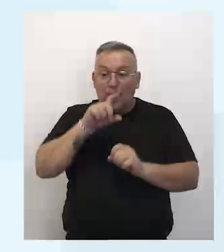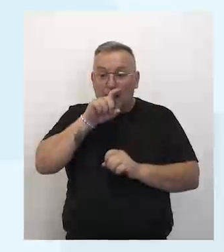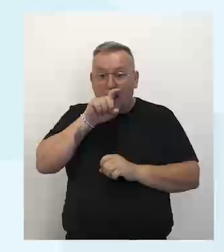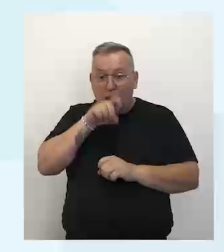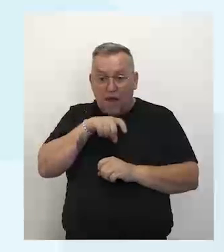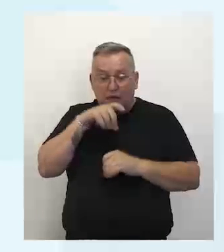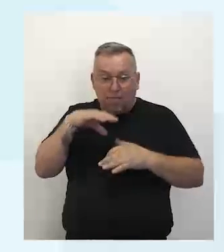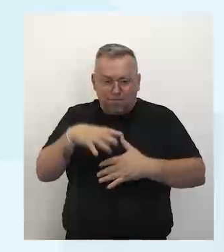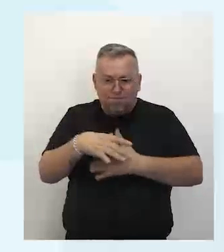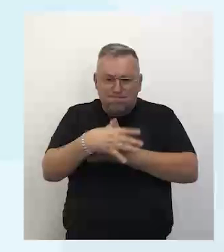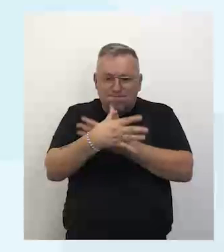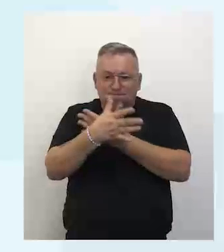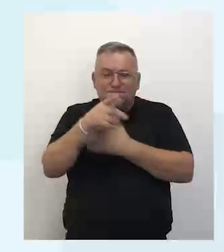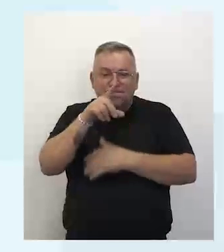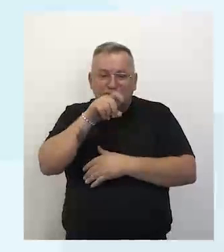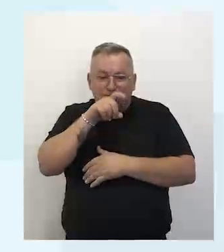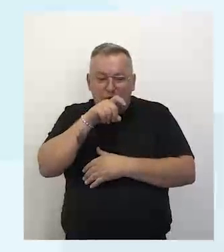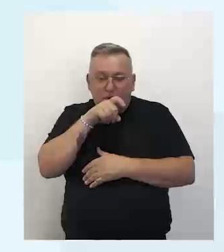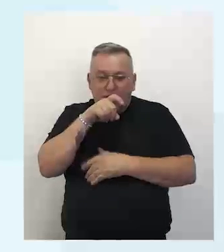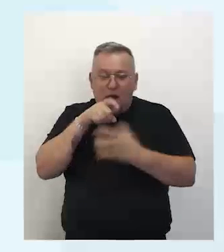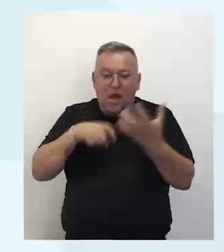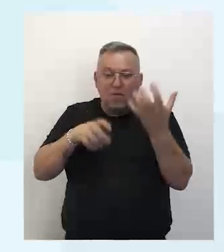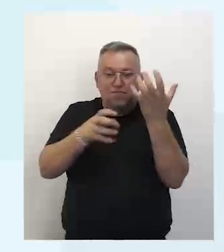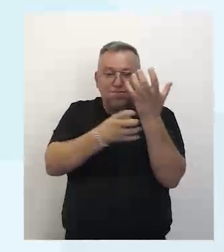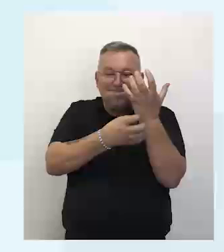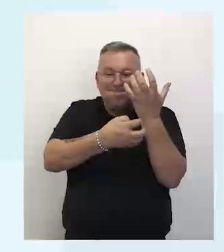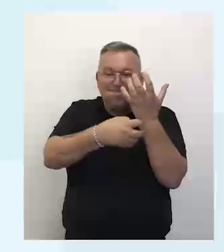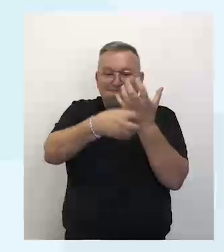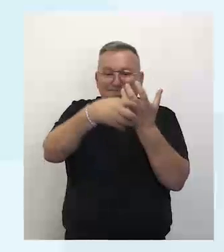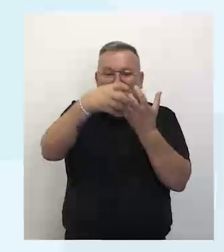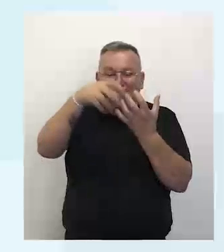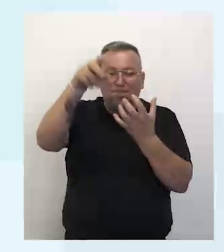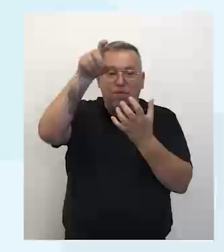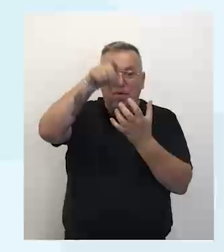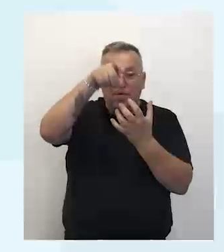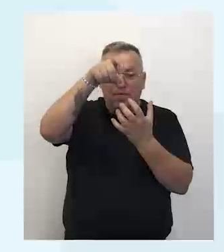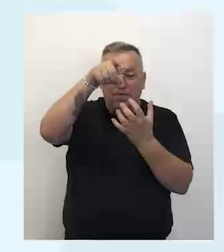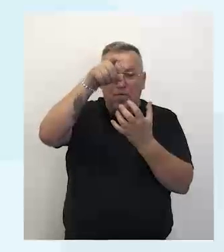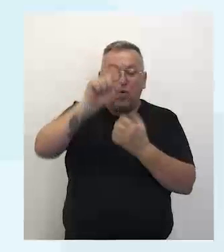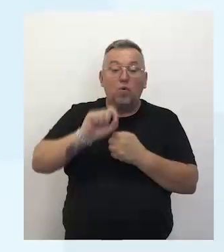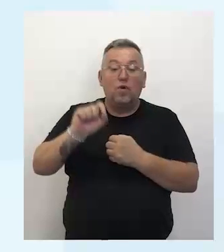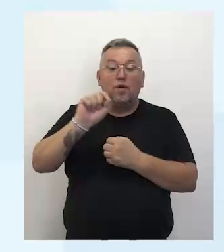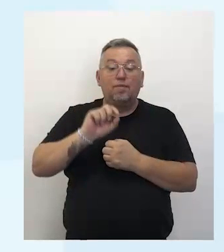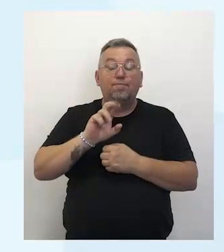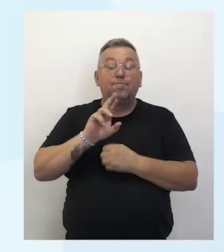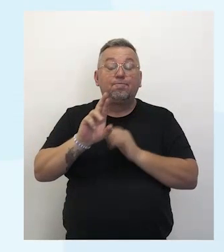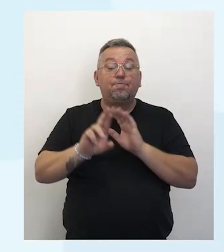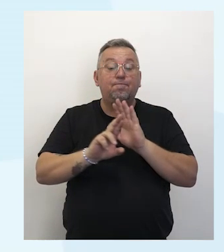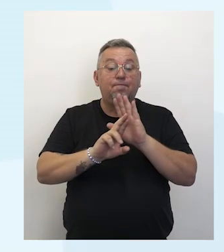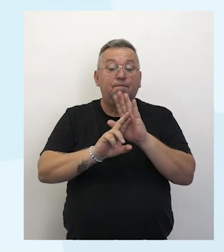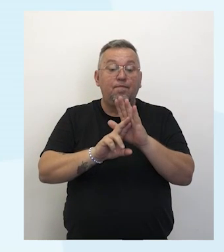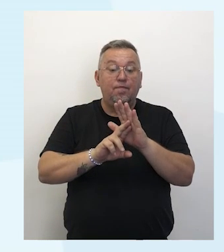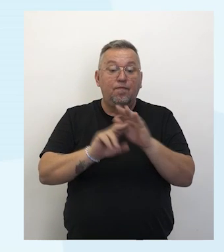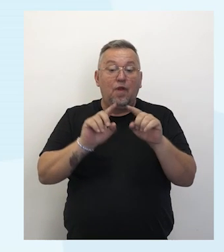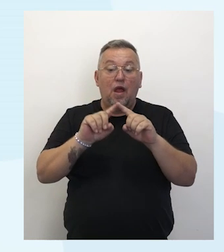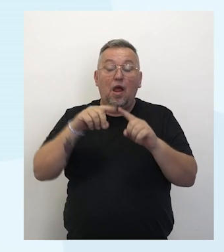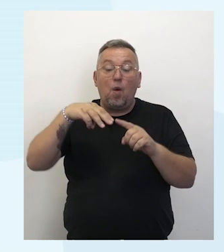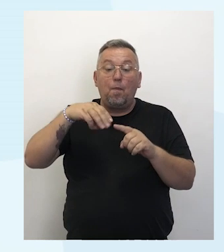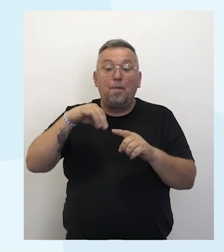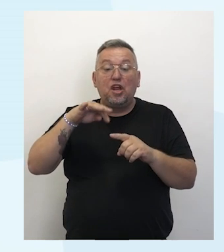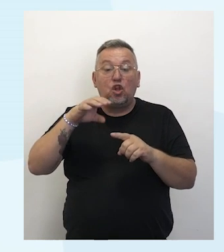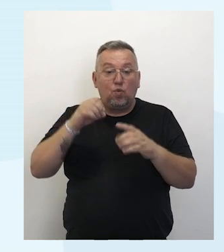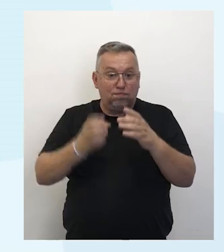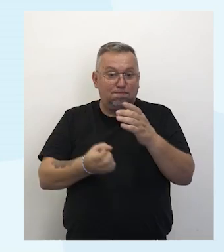águia em cima de um cacto. Essa águia em cima de um cacto, ela representa o mito fundador